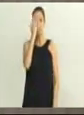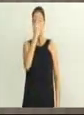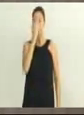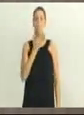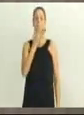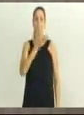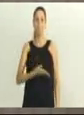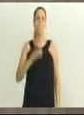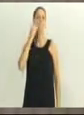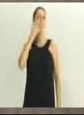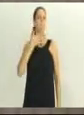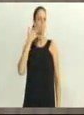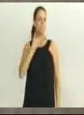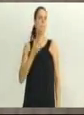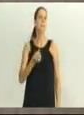forte.